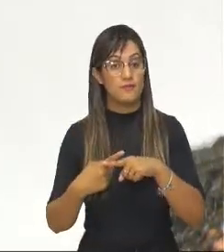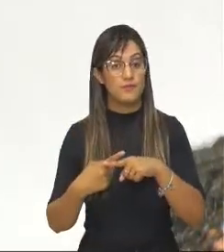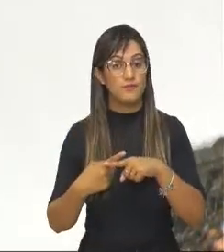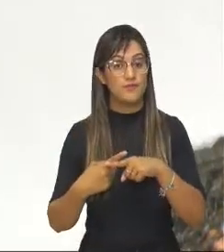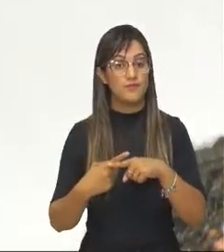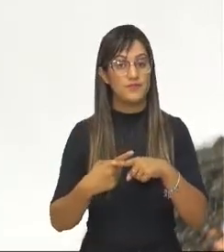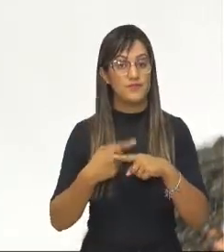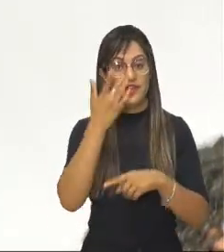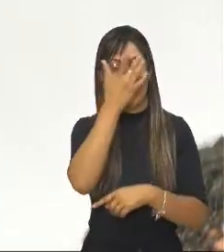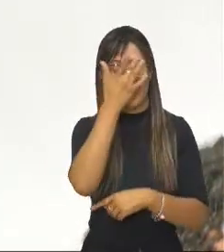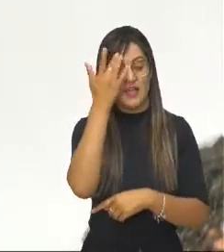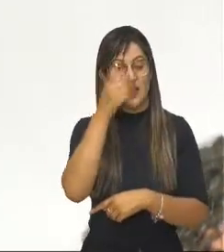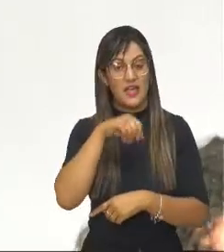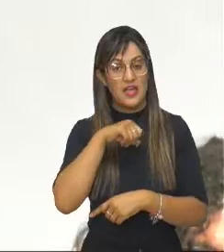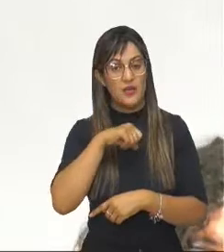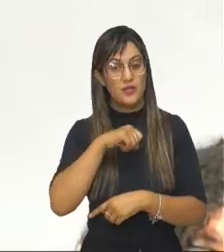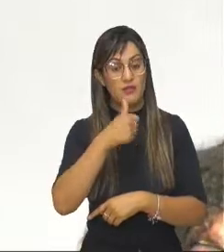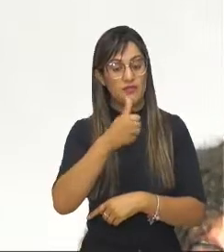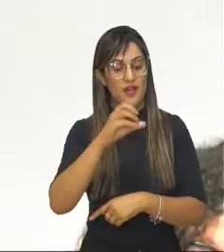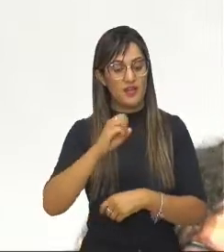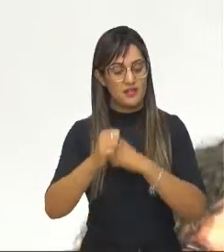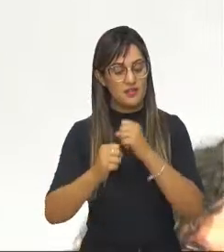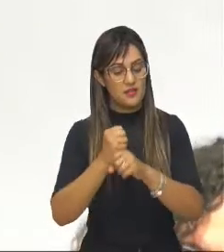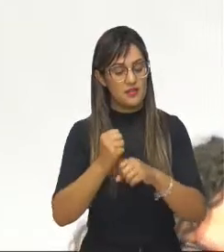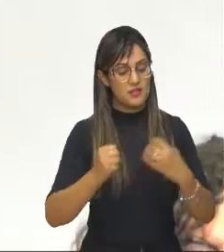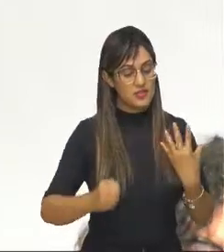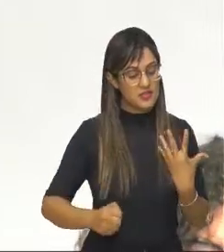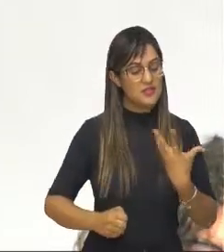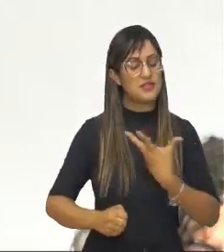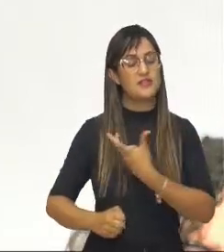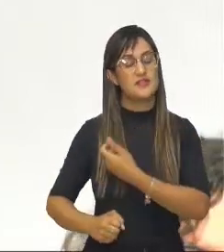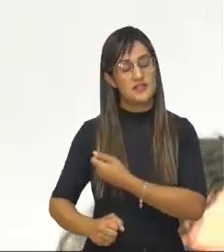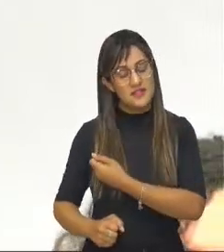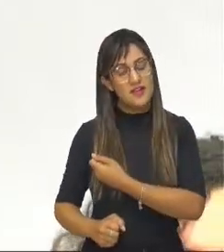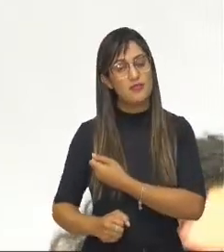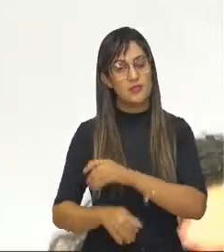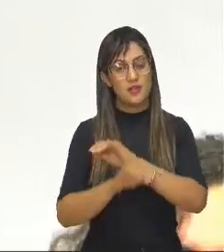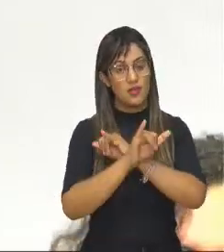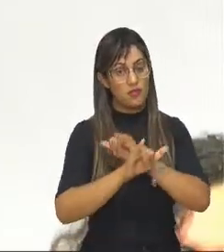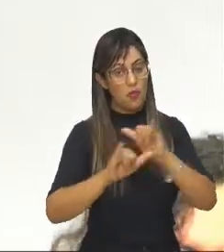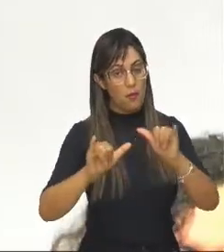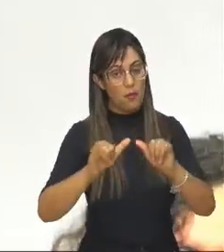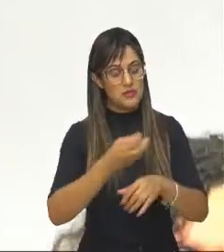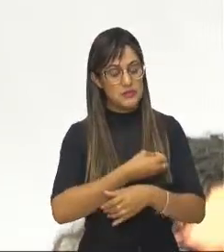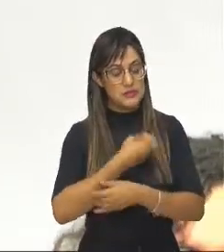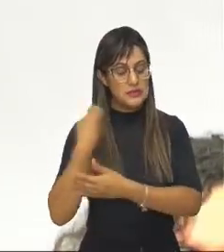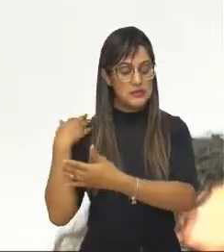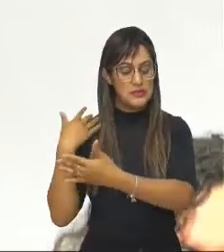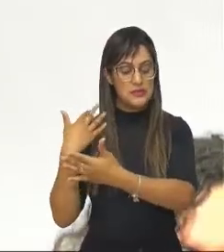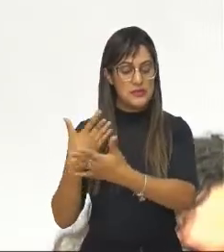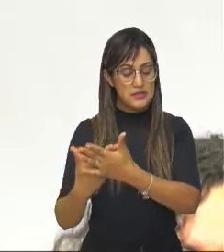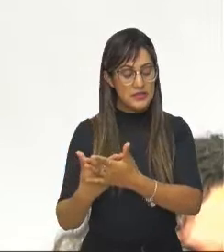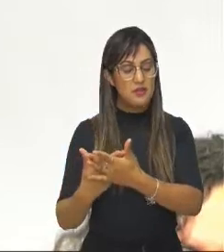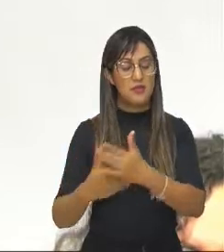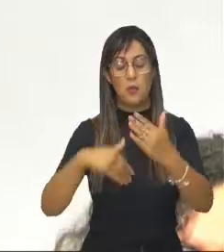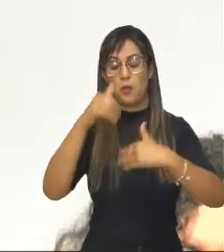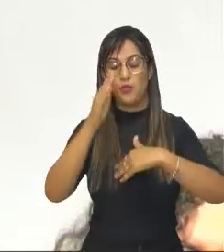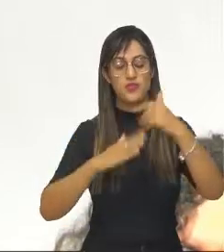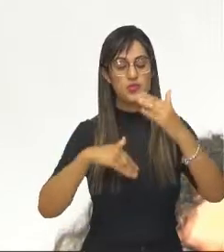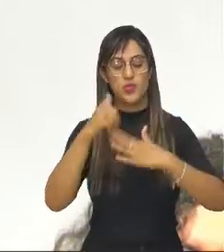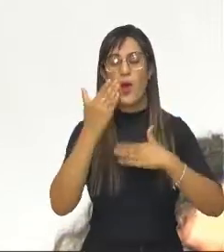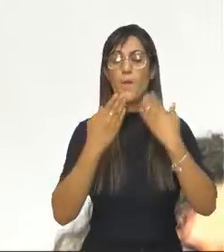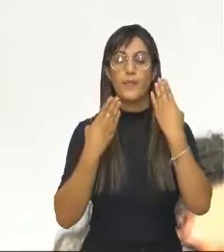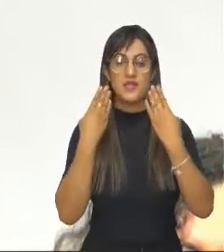gente, eu tenho 10 anos de transição e eu estava contando um pouco da minha trajetória como psicóloga, como